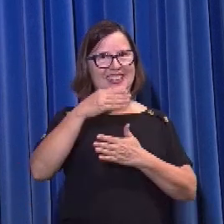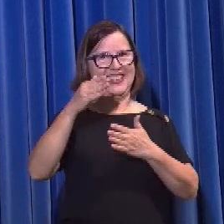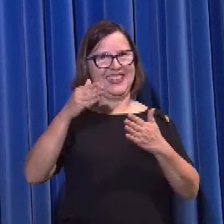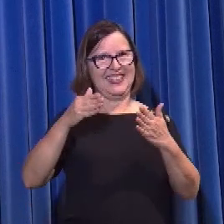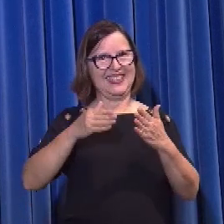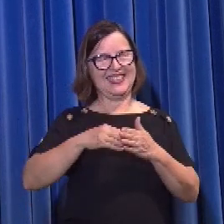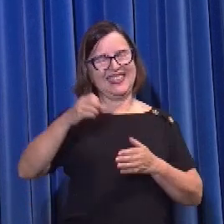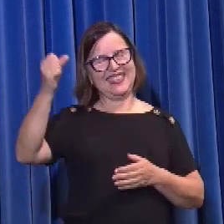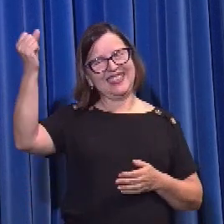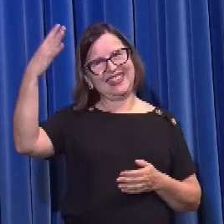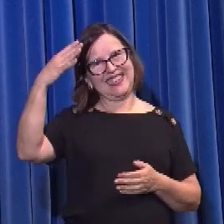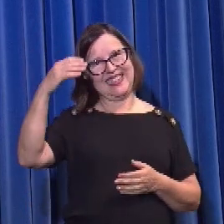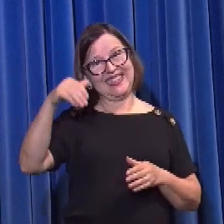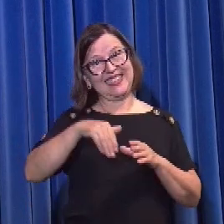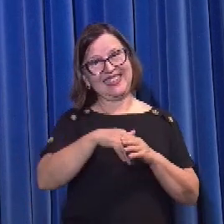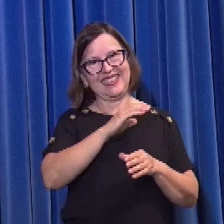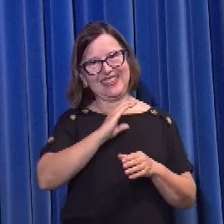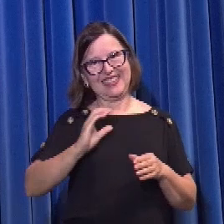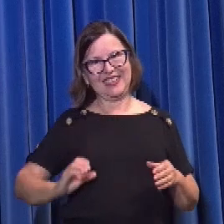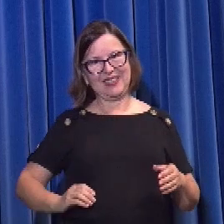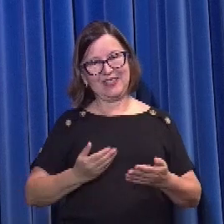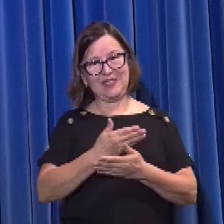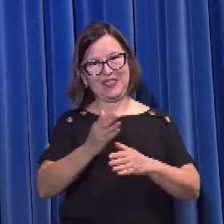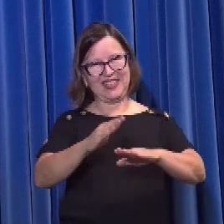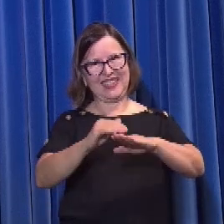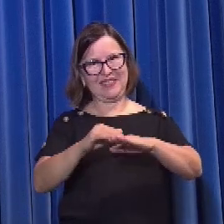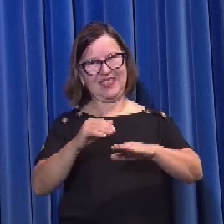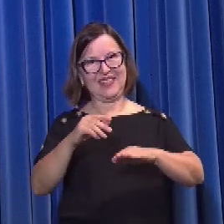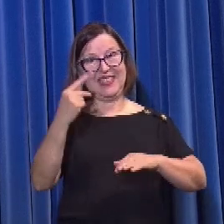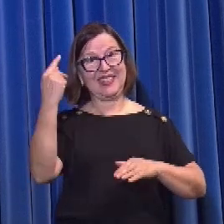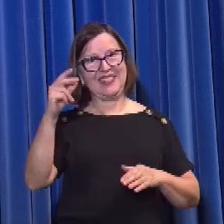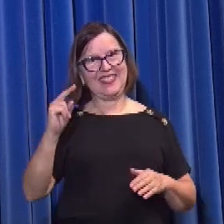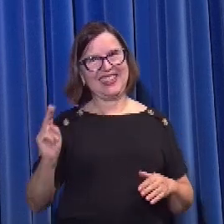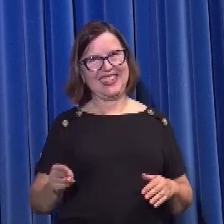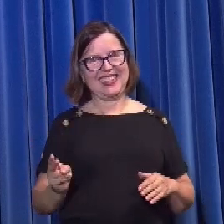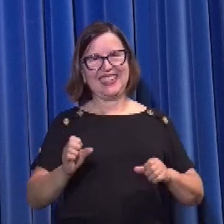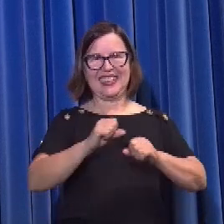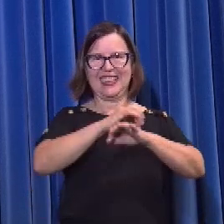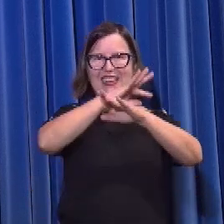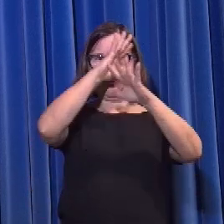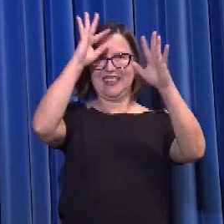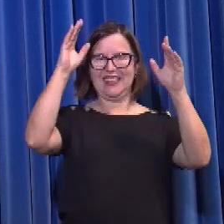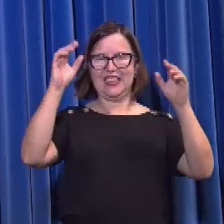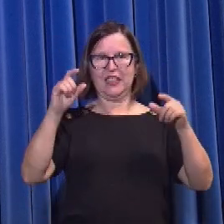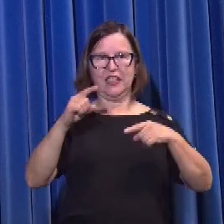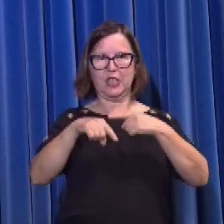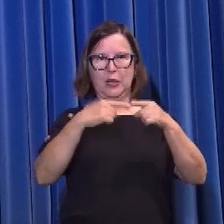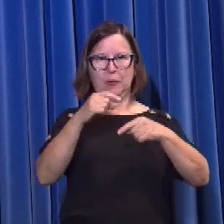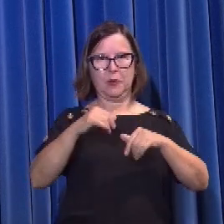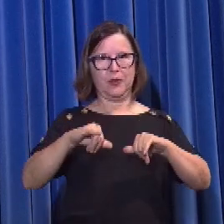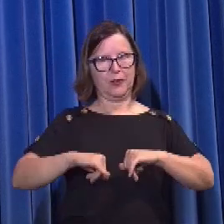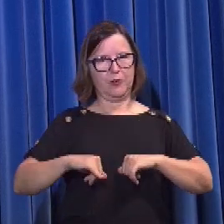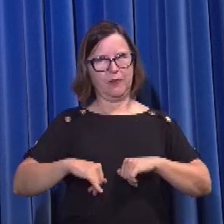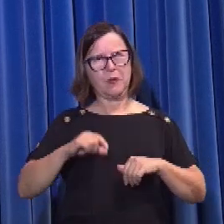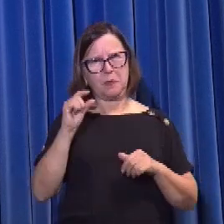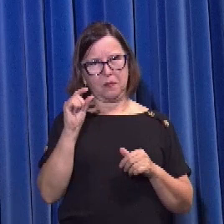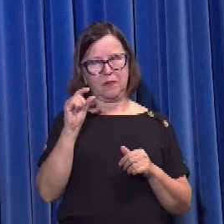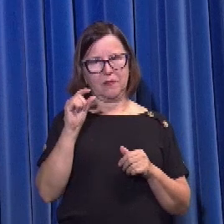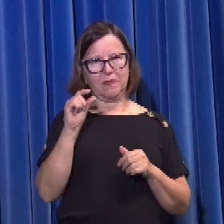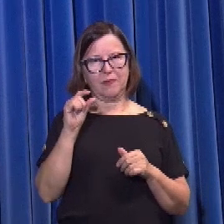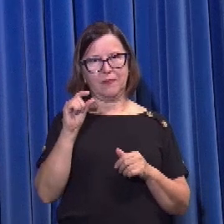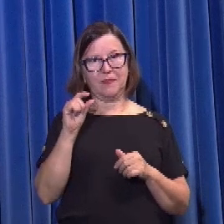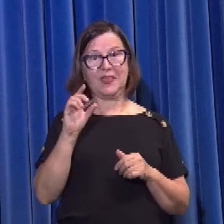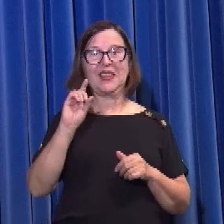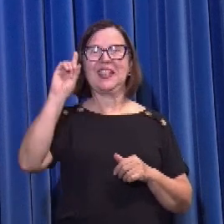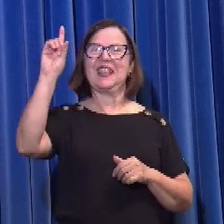graça, que em Cristo vos chamou à sua eterna glória, depois de terdes sofrido por um pouco,